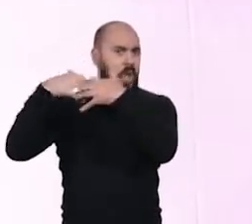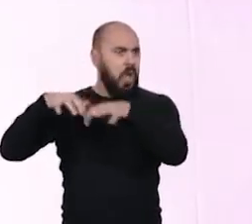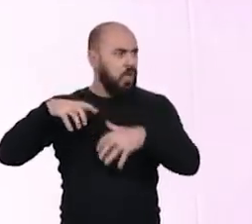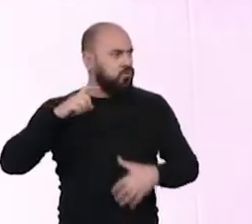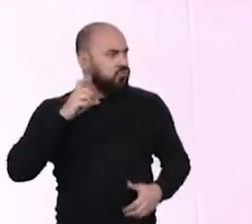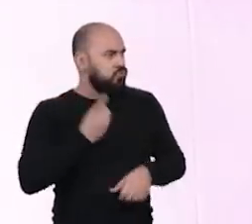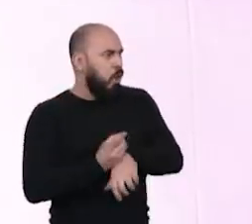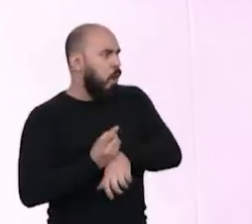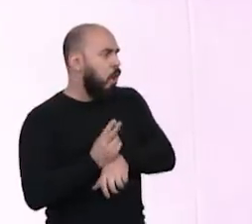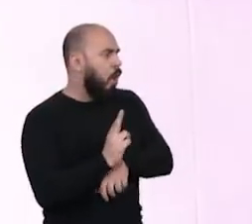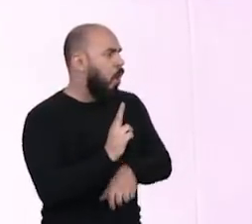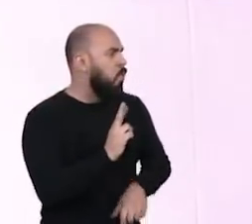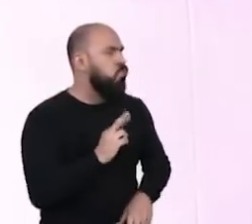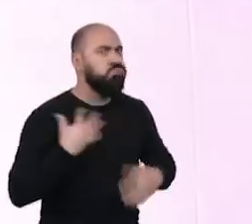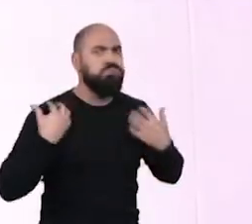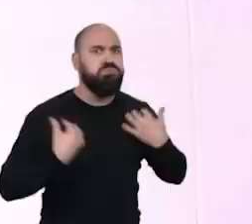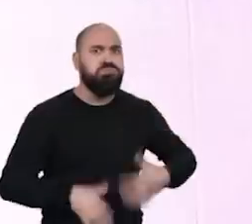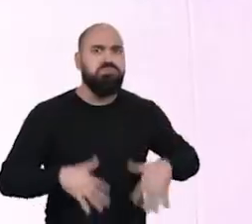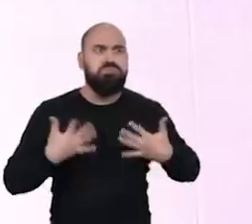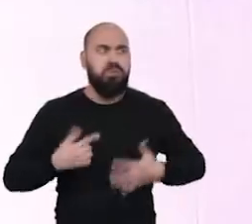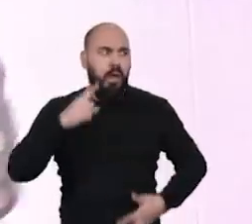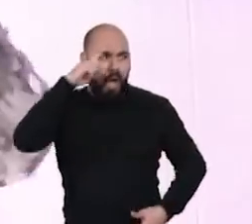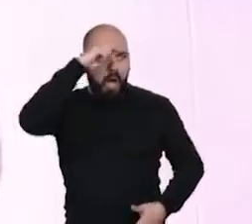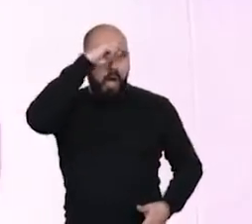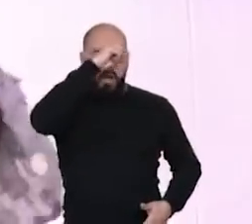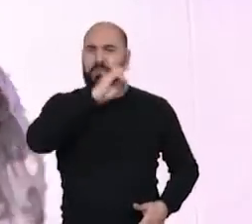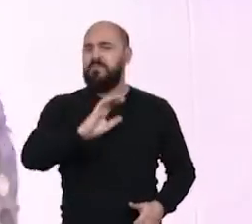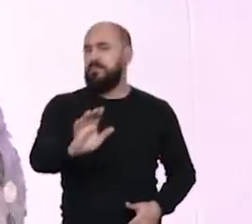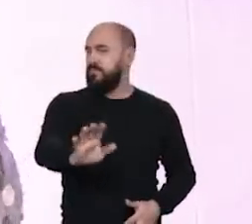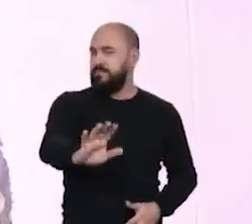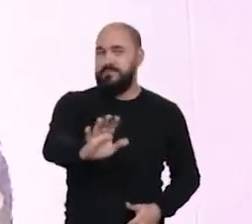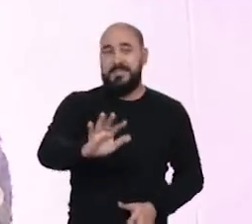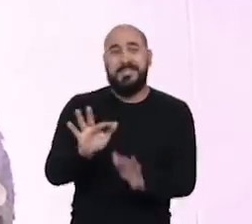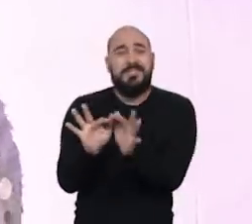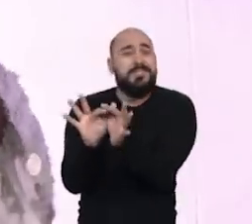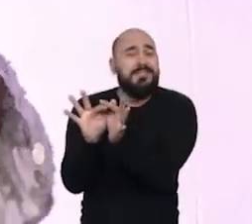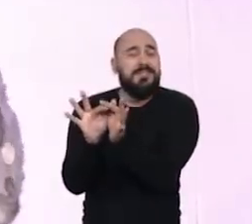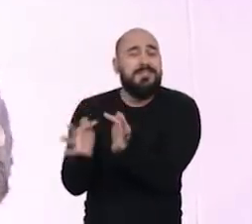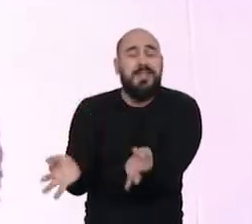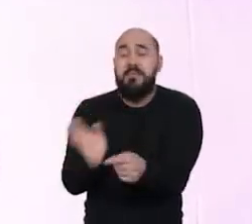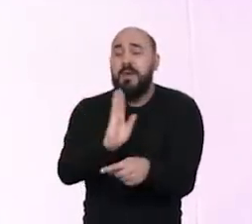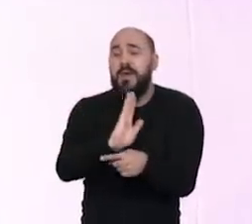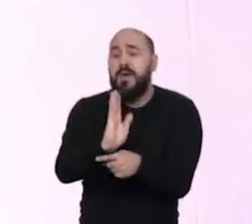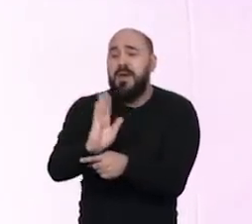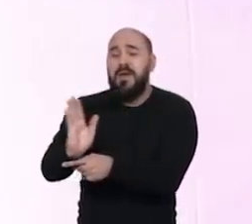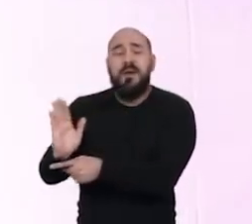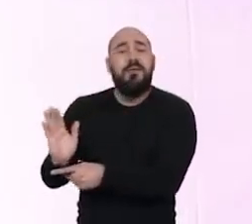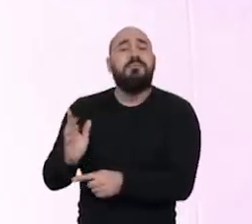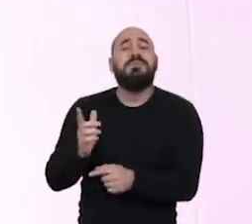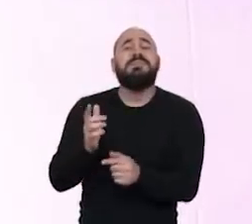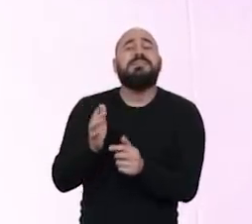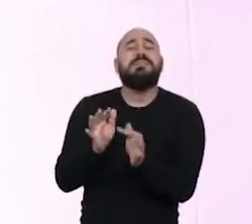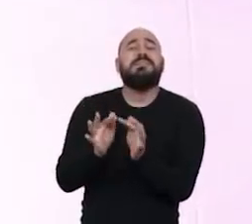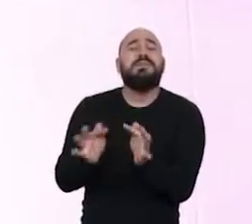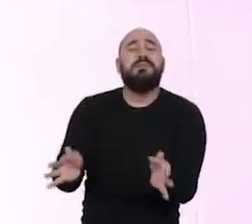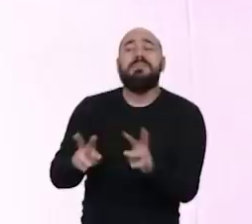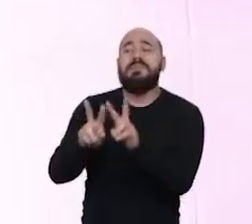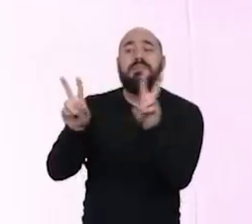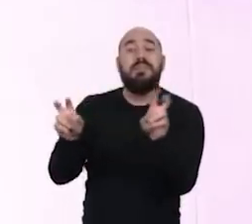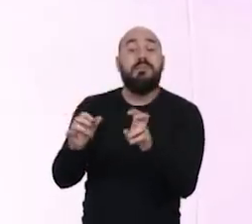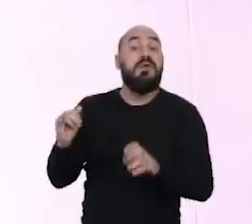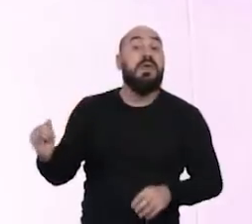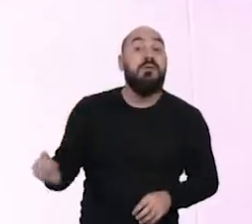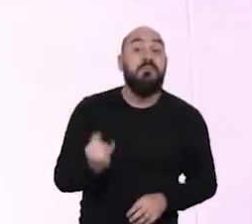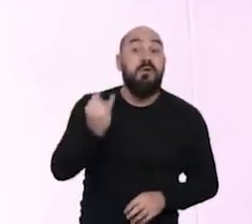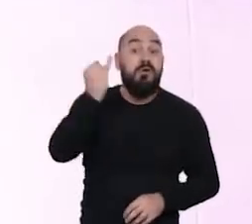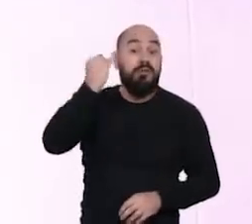gente? Então, você está entendendo tudo que ela está falando aqui para a gente? Imagina se você tivesse essas videoaulas para que você conseguisse aprofundar em temas importantes.